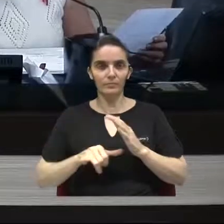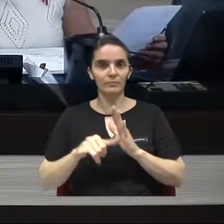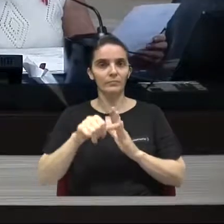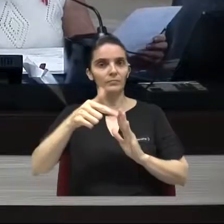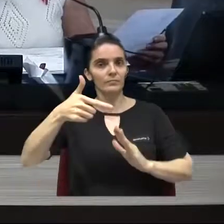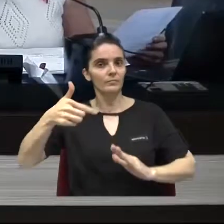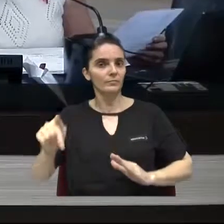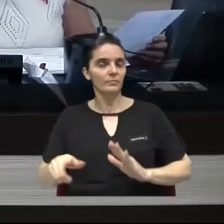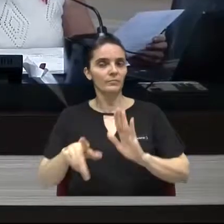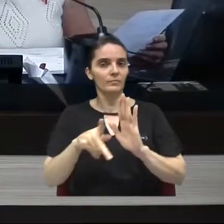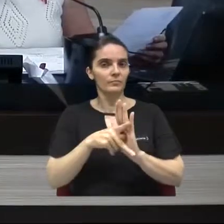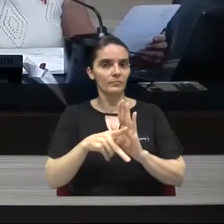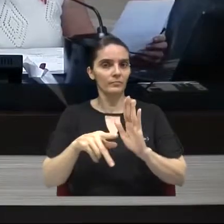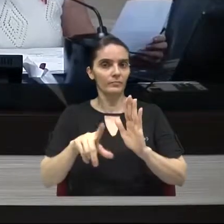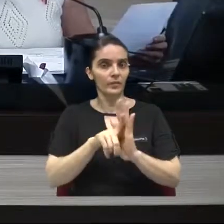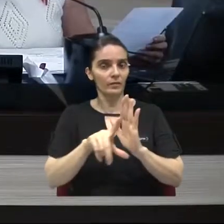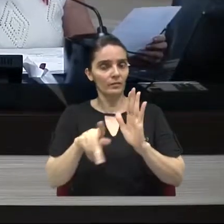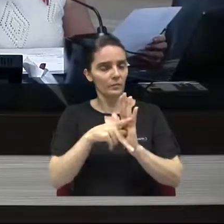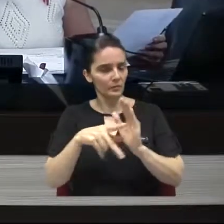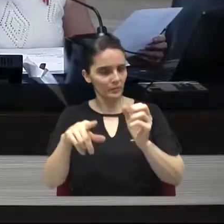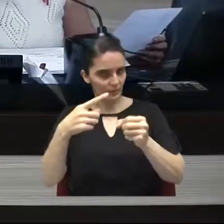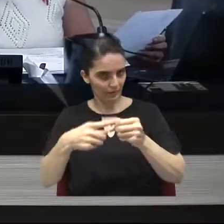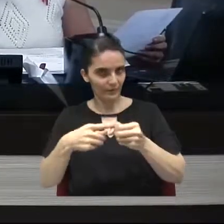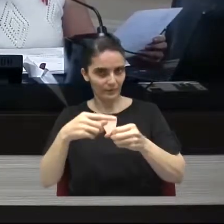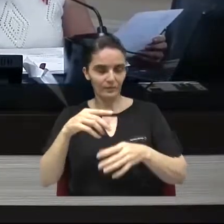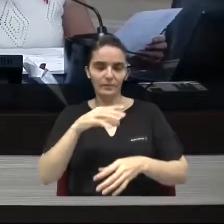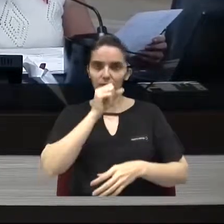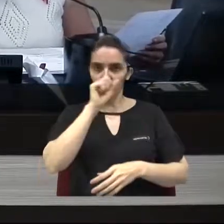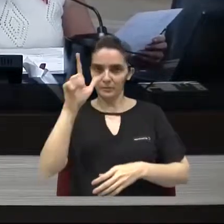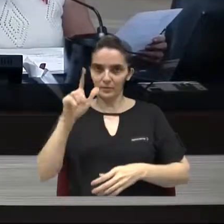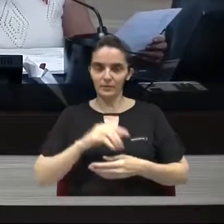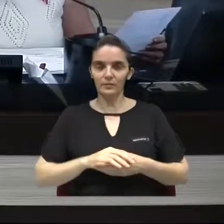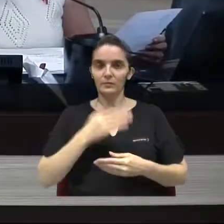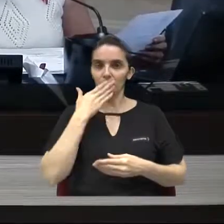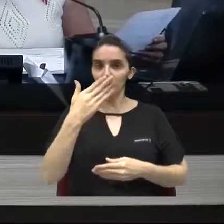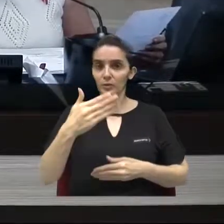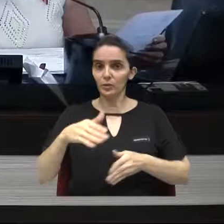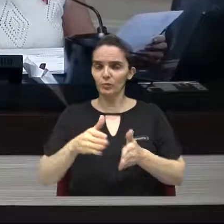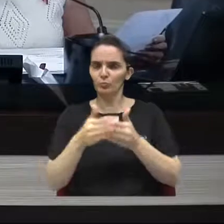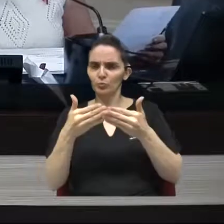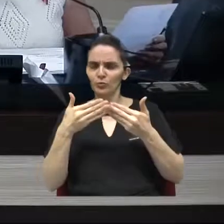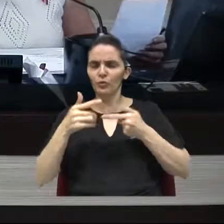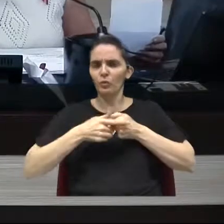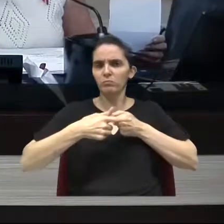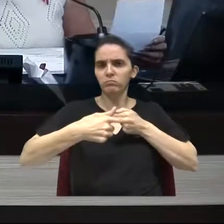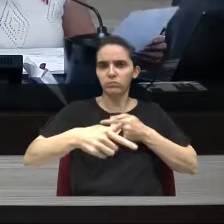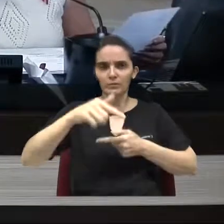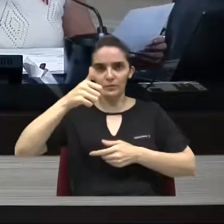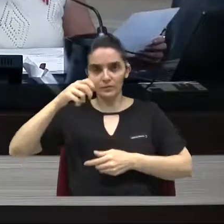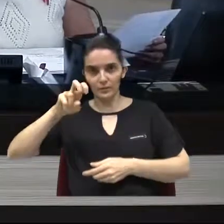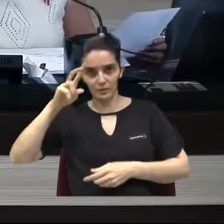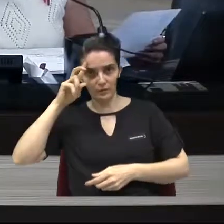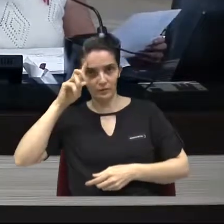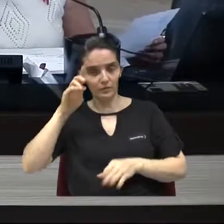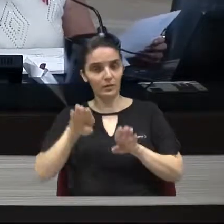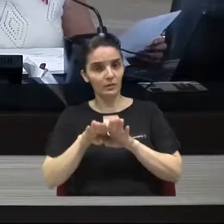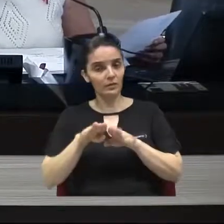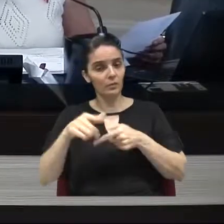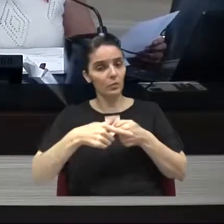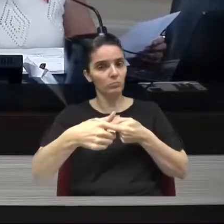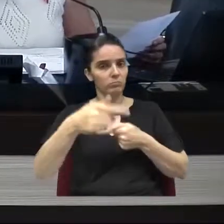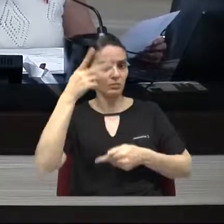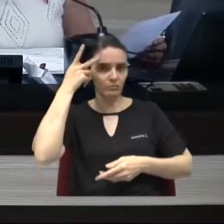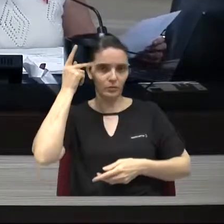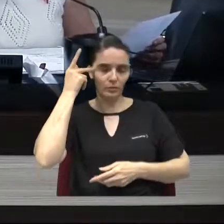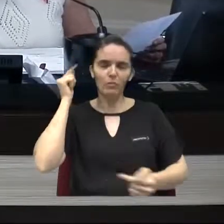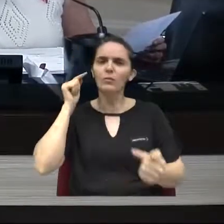do Município, a fim de requerer, respeitosamente, a prorrogação do prazo de 15 dias, além do prazo regimental,